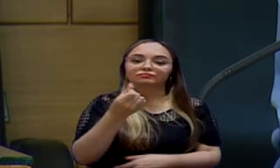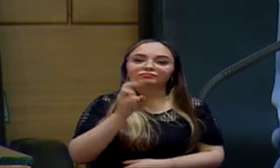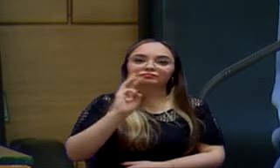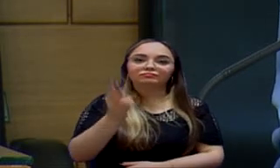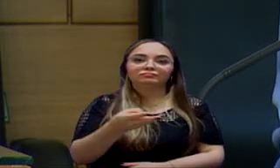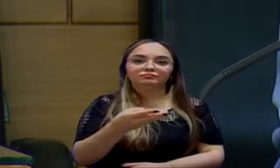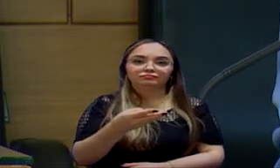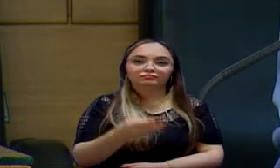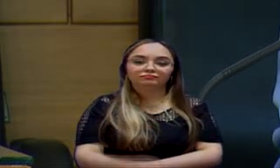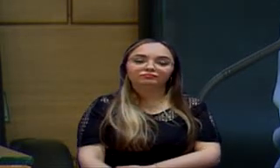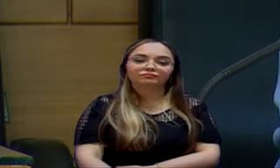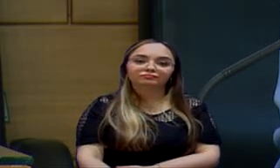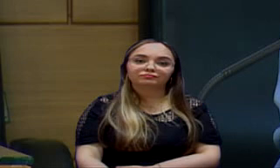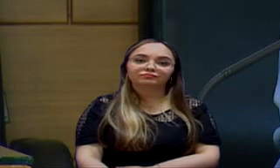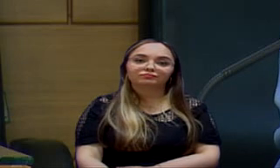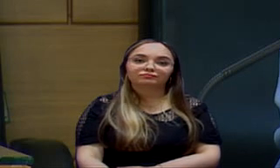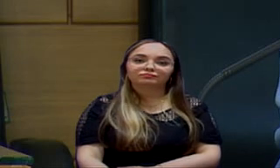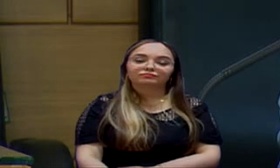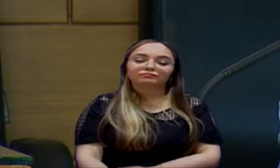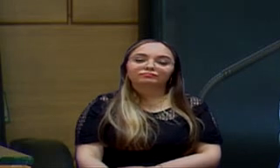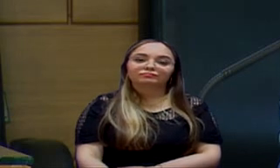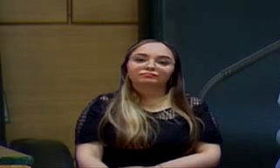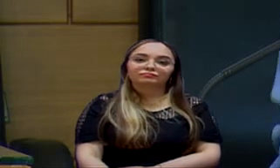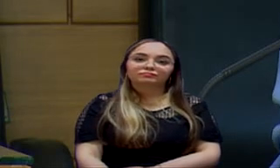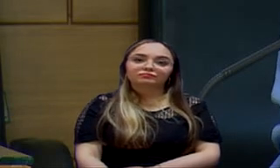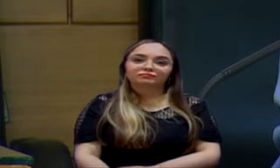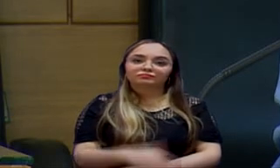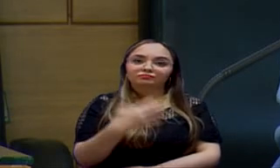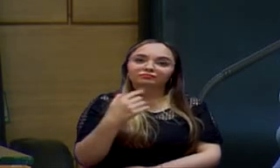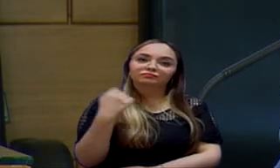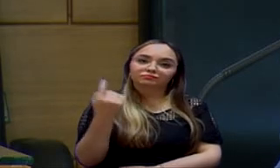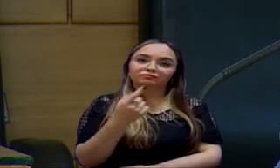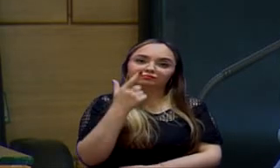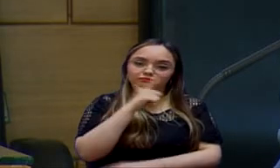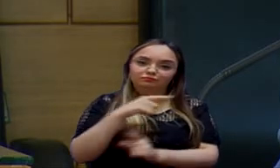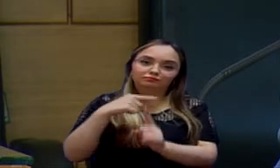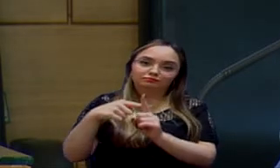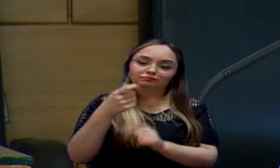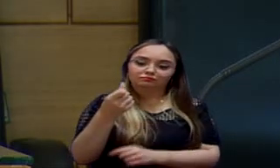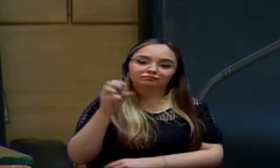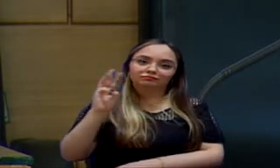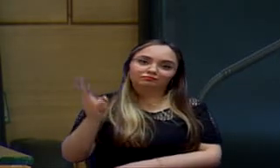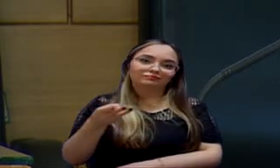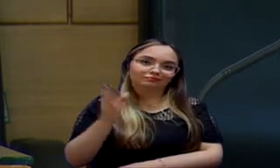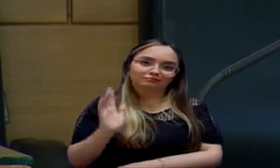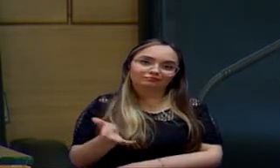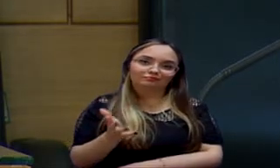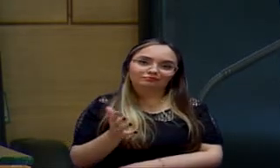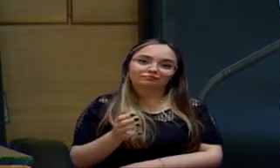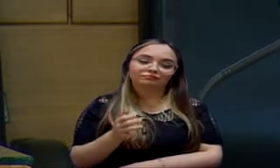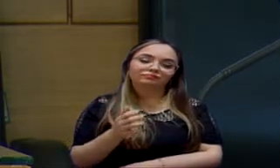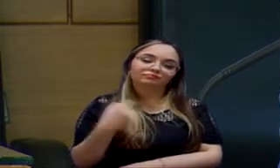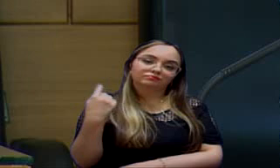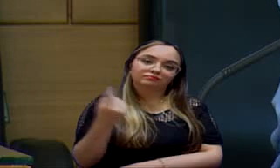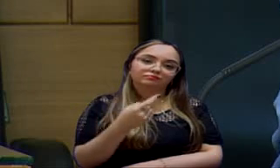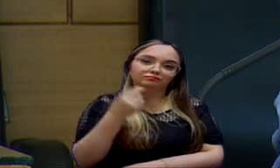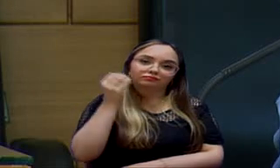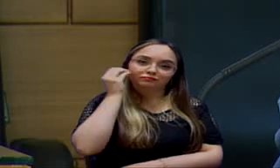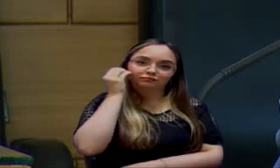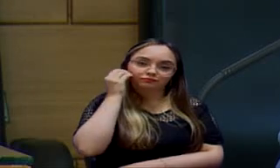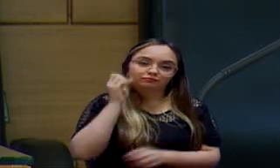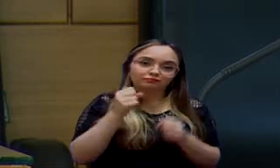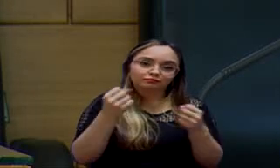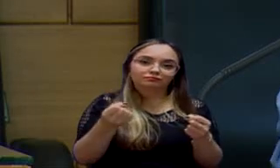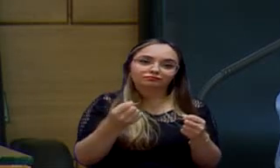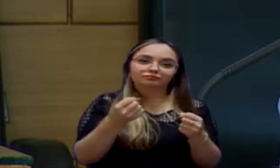6 milhões então assim nós estamos no Positivo 6 milhões né então nós estamos enviando